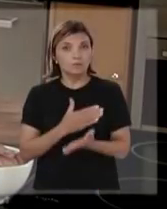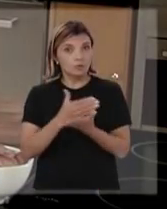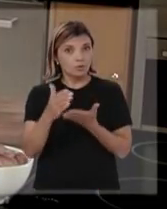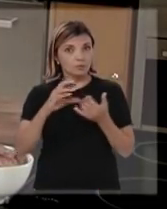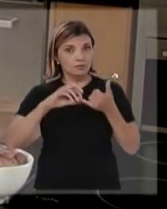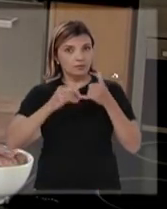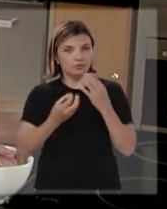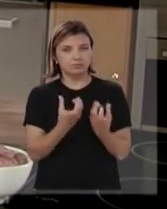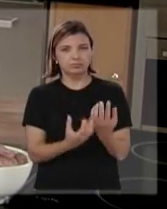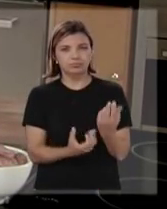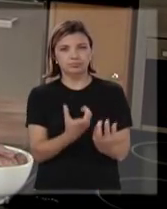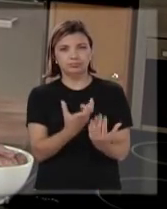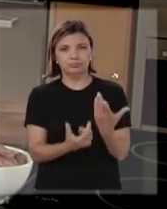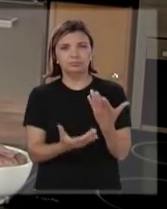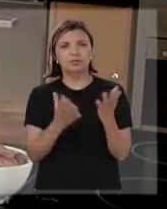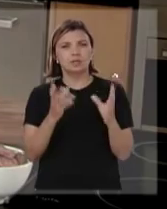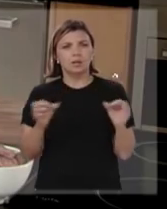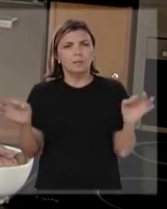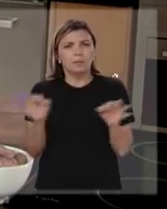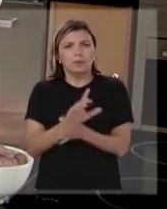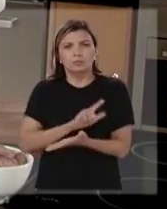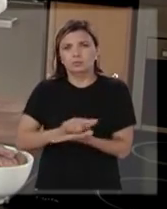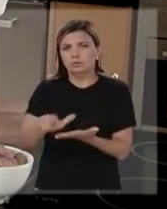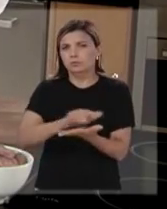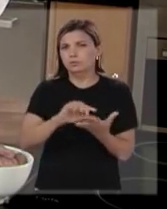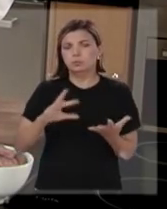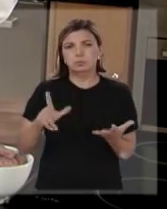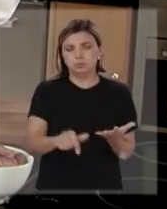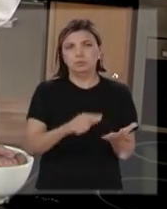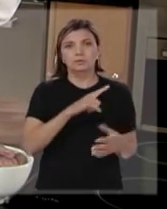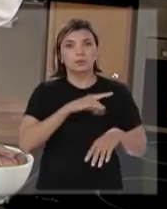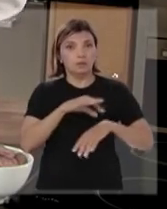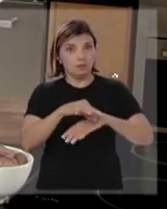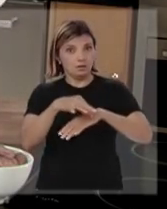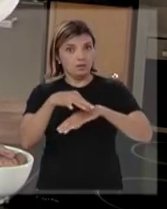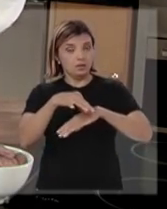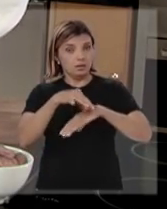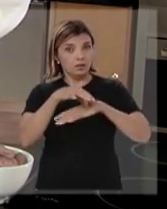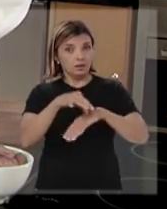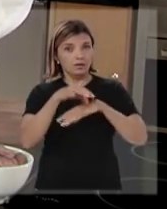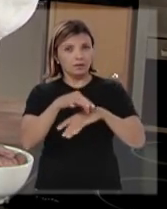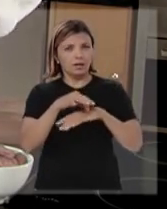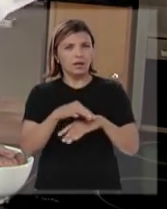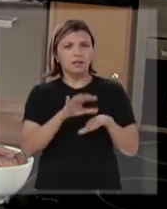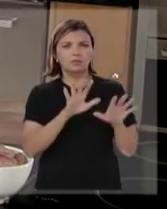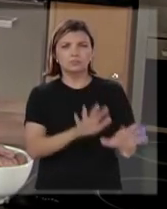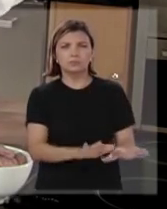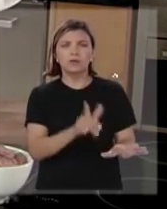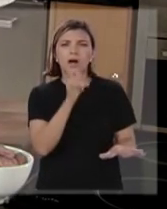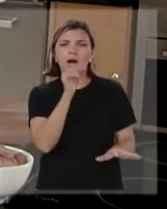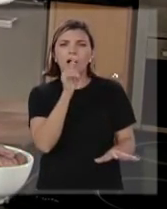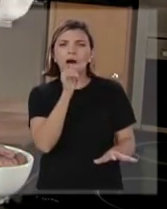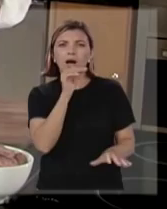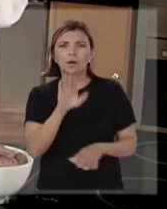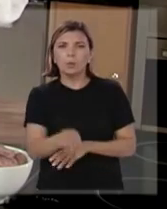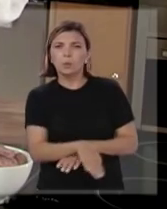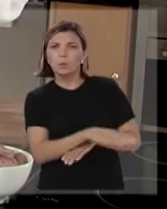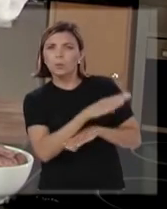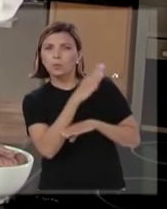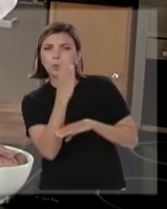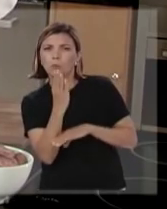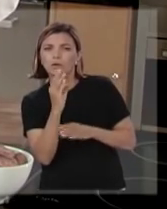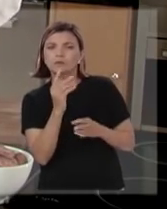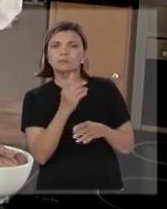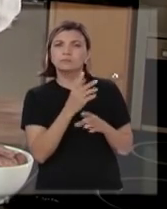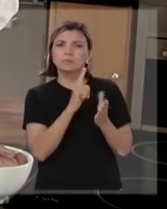Mas antes de começarmos a cozinhar tudo isso, já lavamos todos os ingredientes. As carnes, por exemplo, ficaram de molho todo um dia